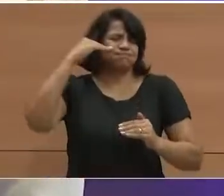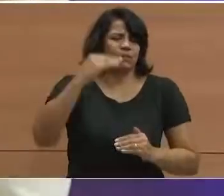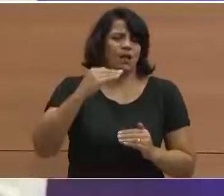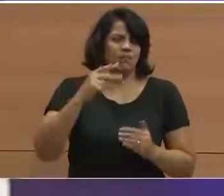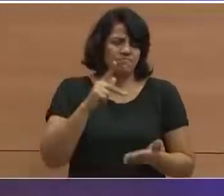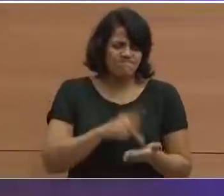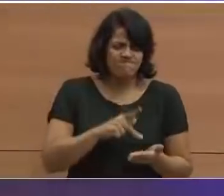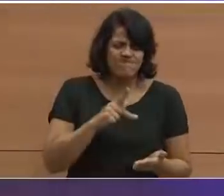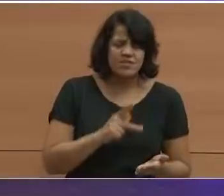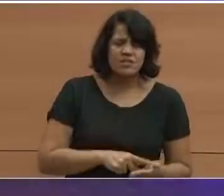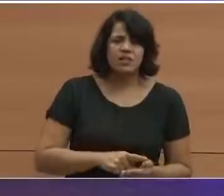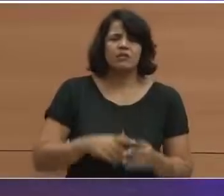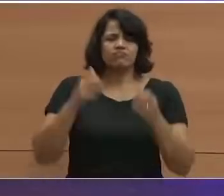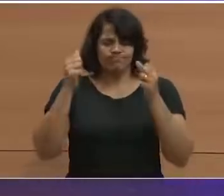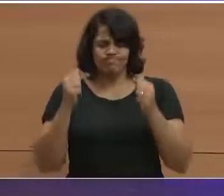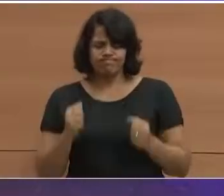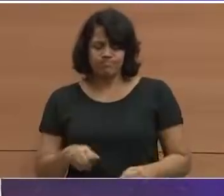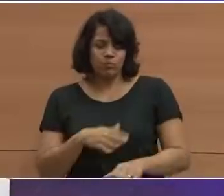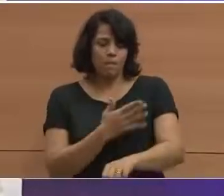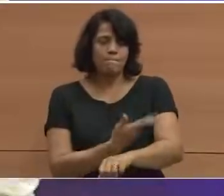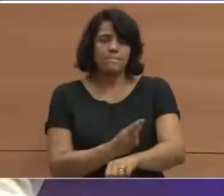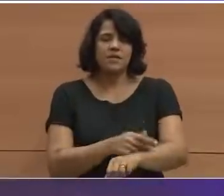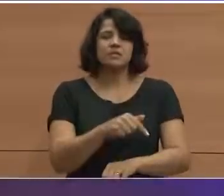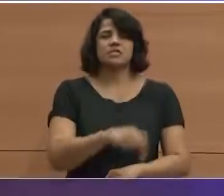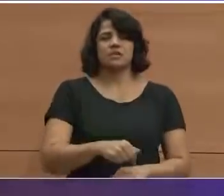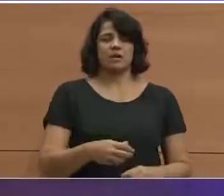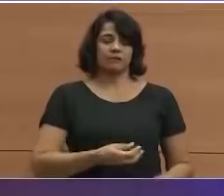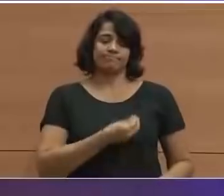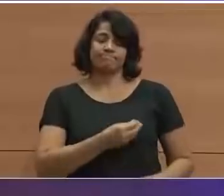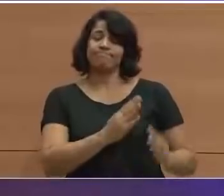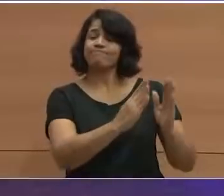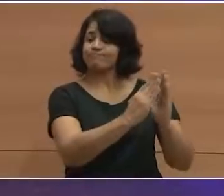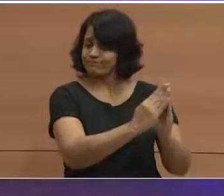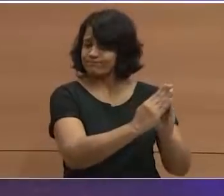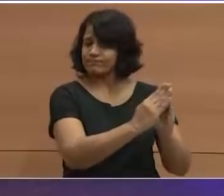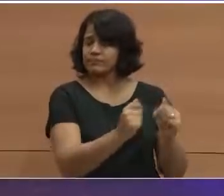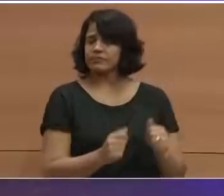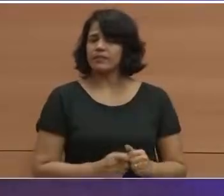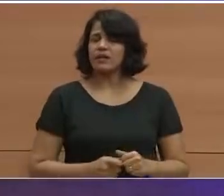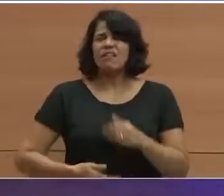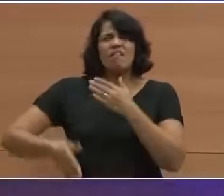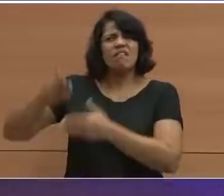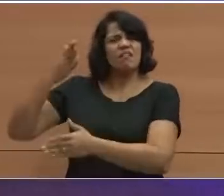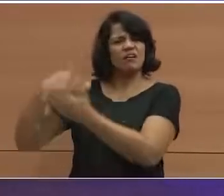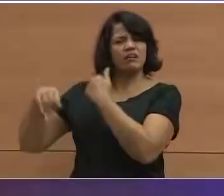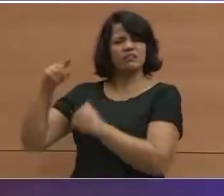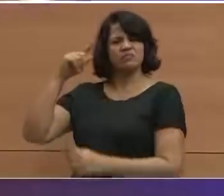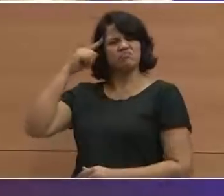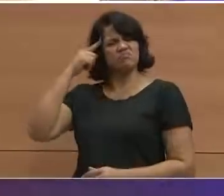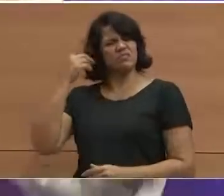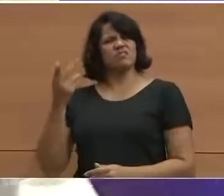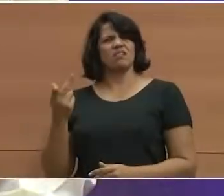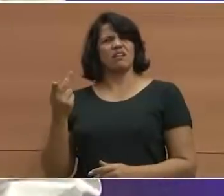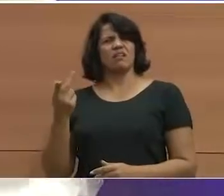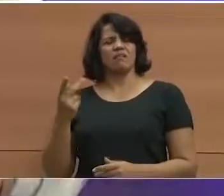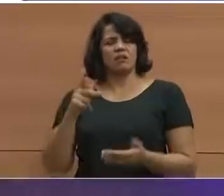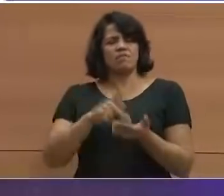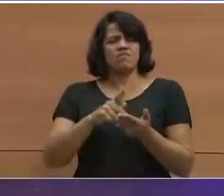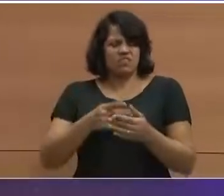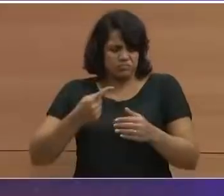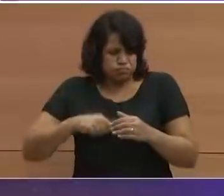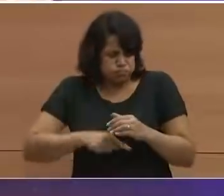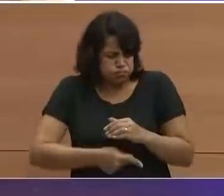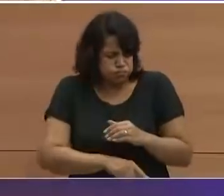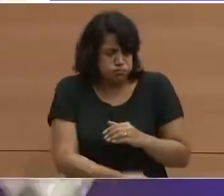igreja. Se antes a gente achava que algumas verdades eram muito profundas, que nós, talvez homem nenhum consegue praticar,